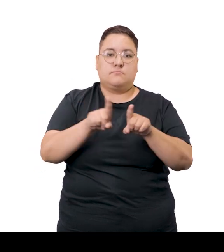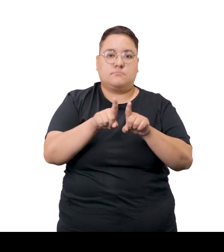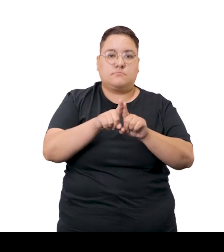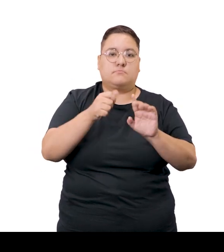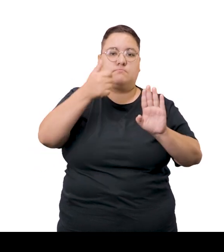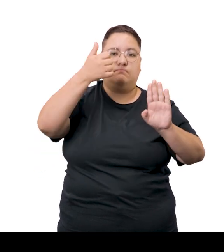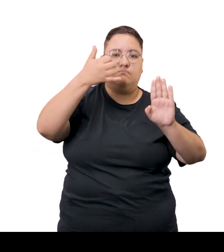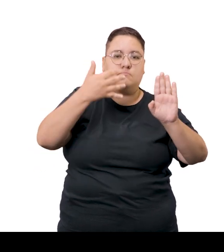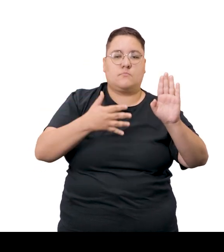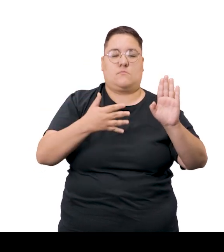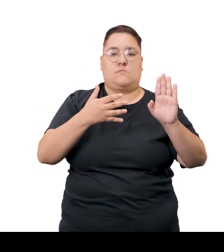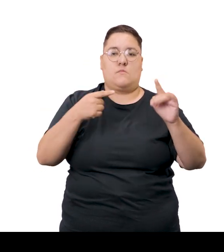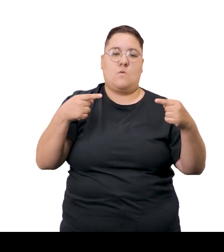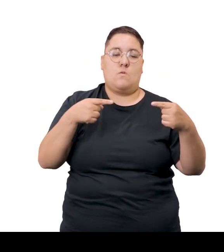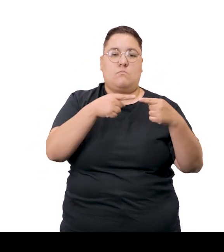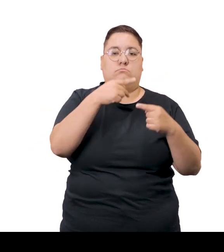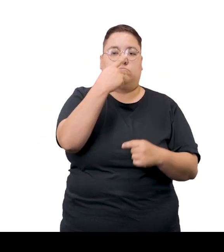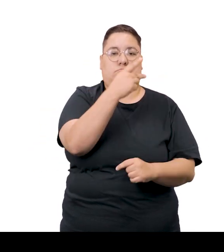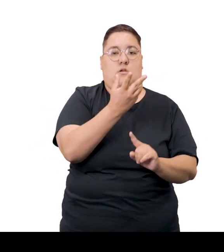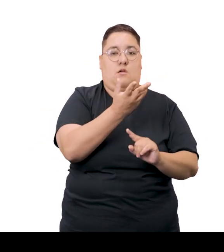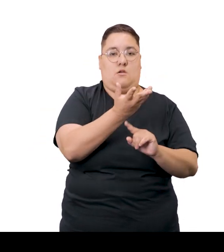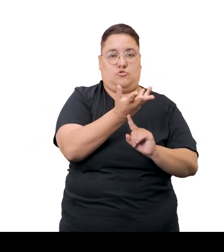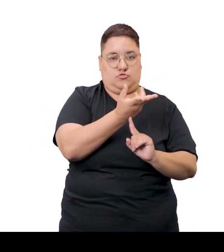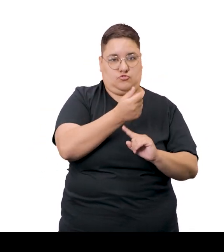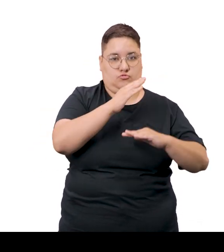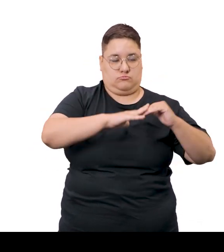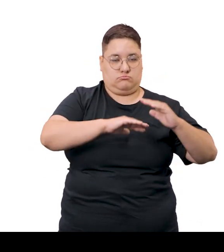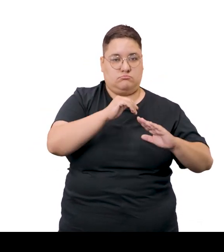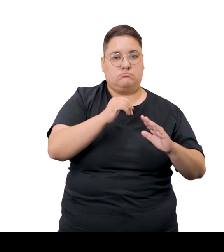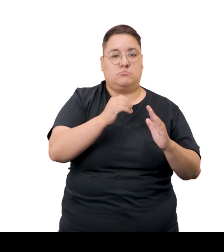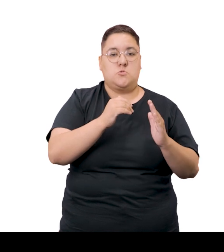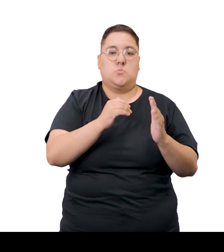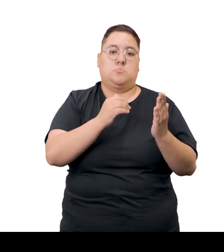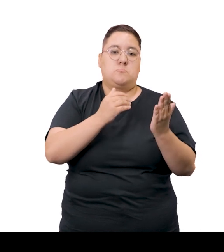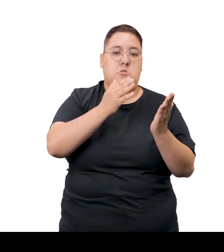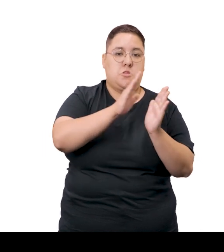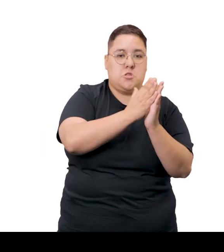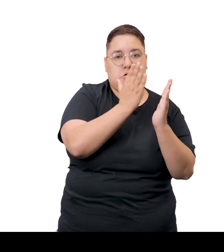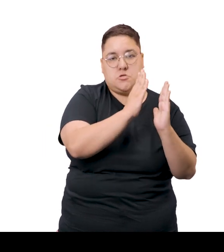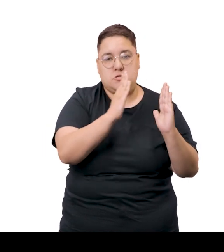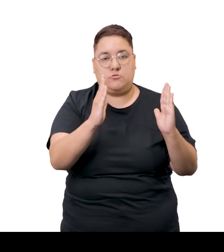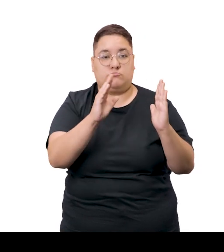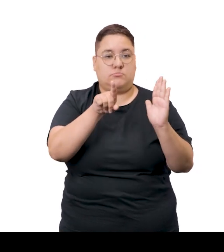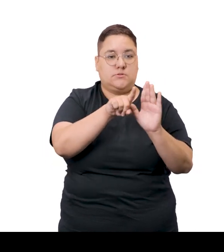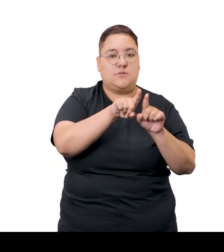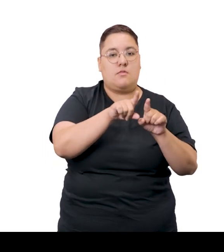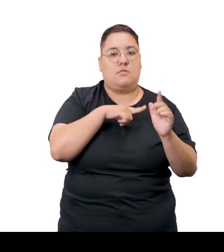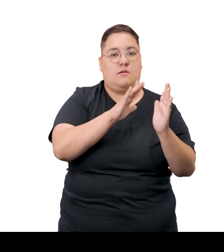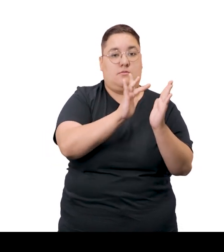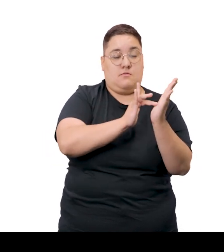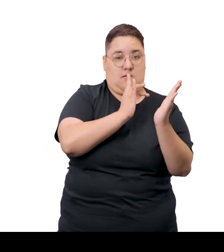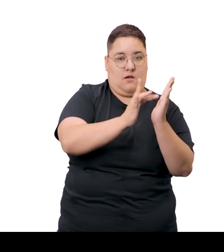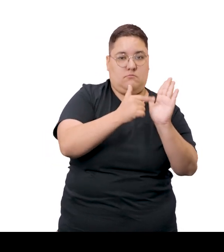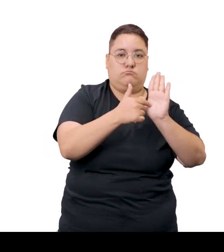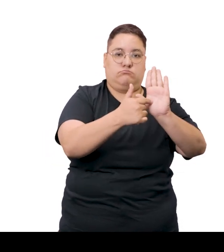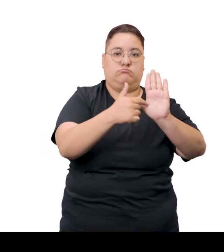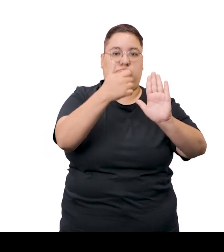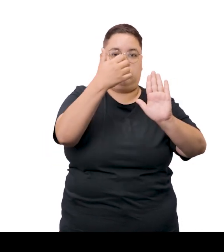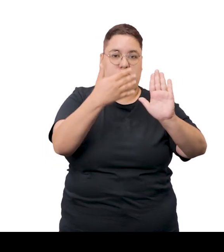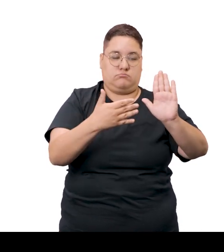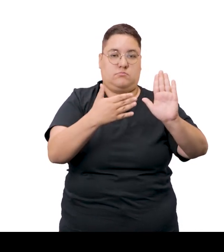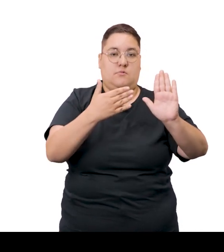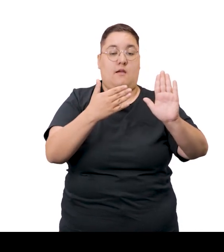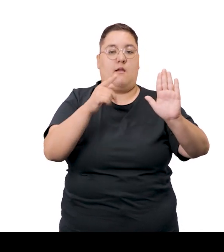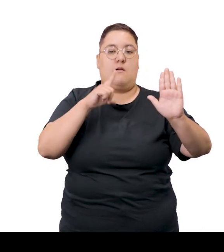como documentos e livros, localizada em frente ao tablet que exibe este conteúdo atrás do painel com o texto de parede